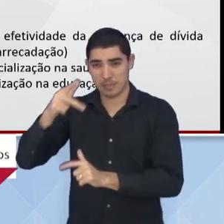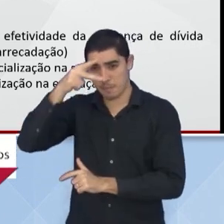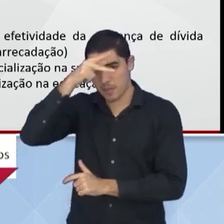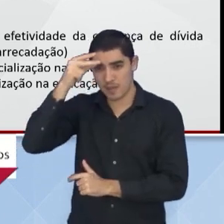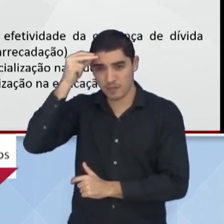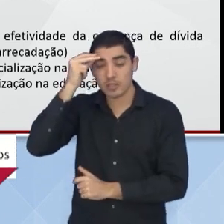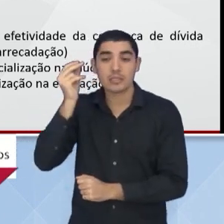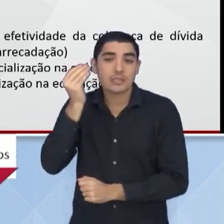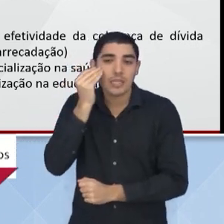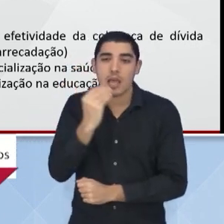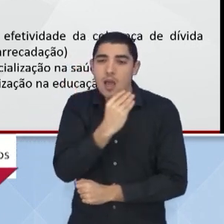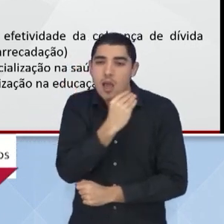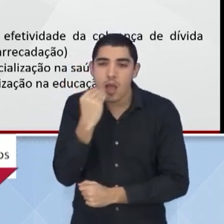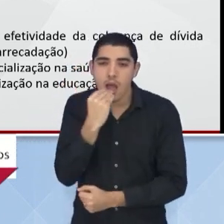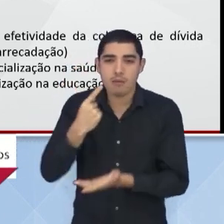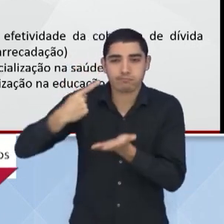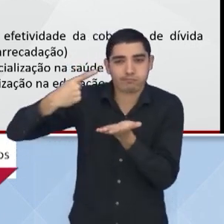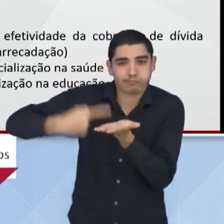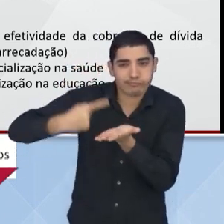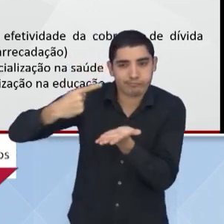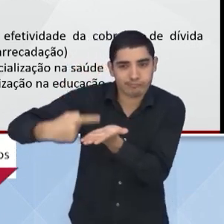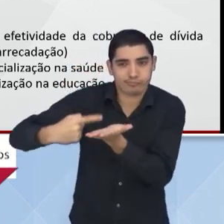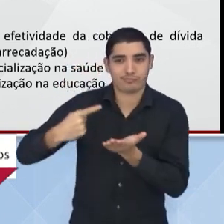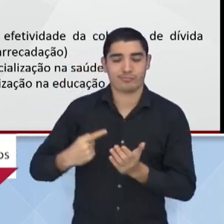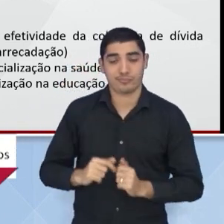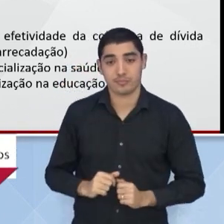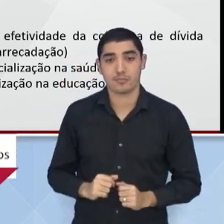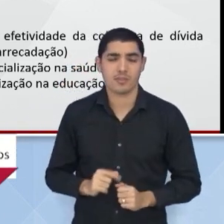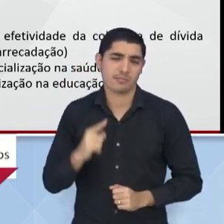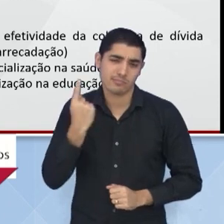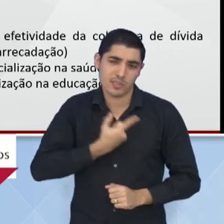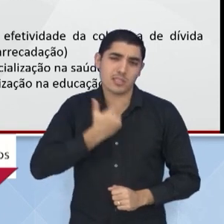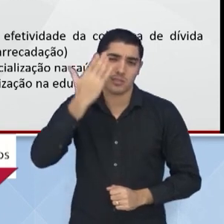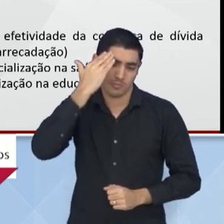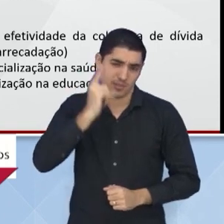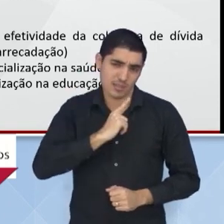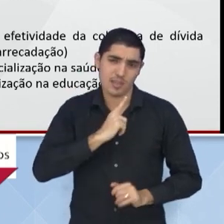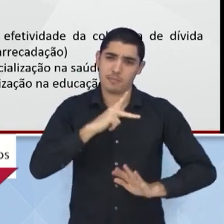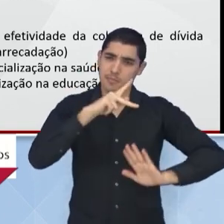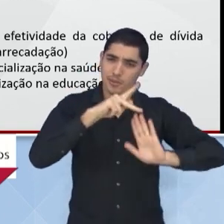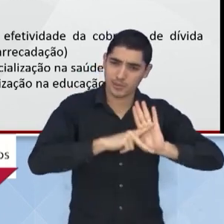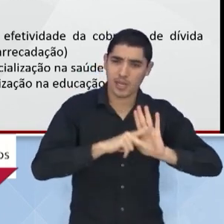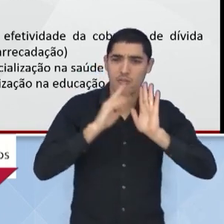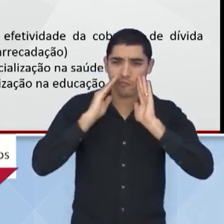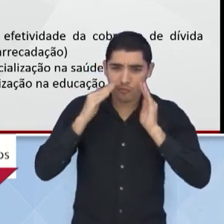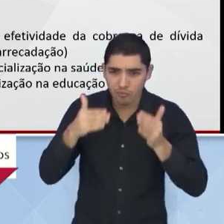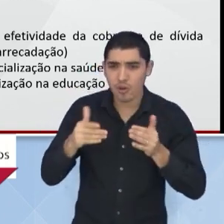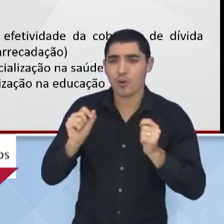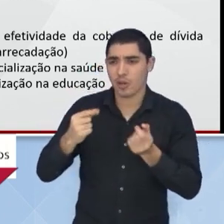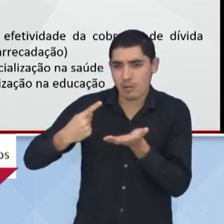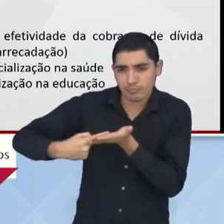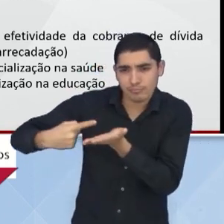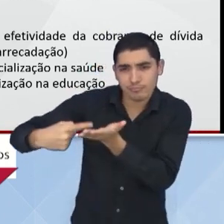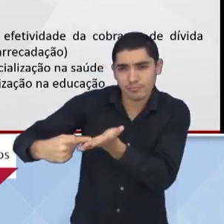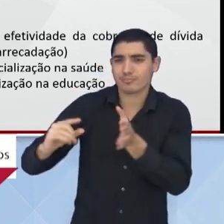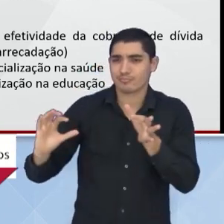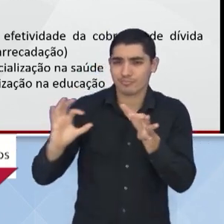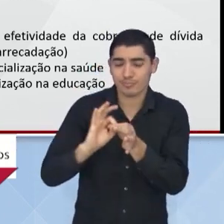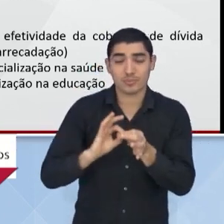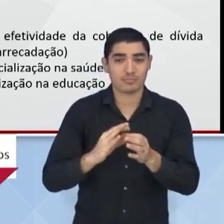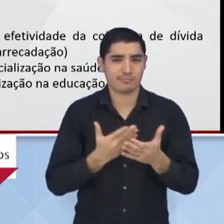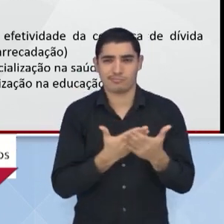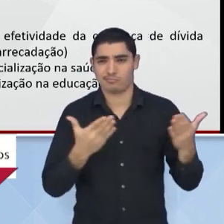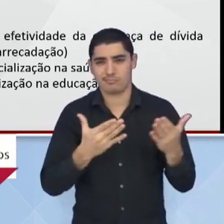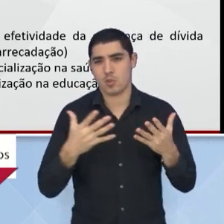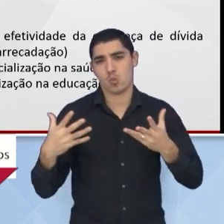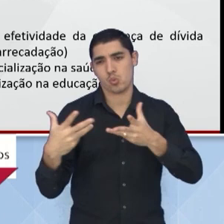prefeitura aqui a gente sabe daquelas dos programas de conciliação né que existem em todas as prefeituras mas esse caso